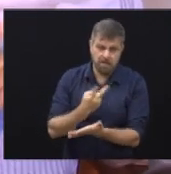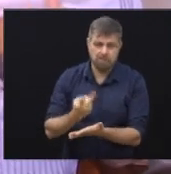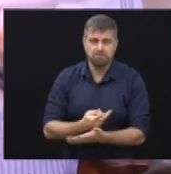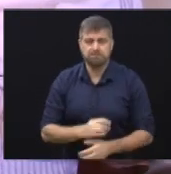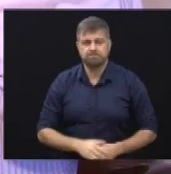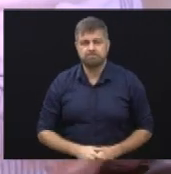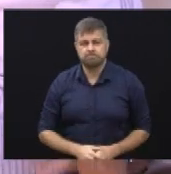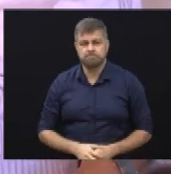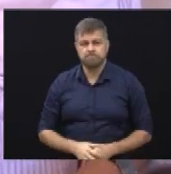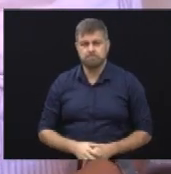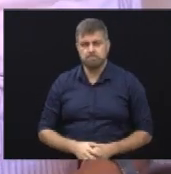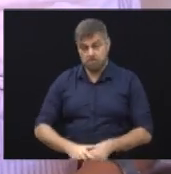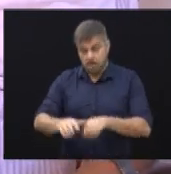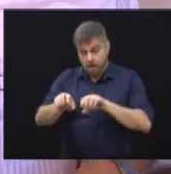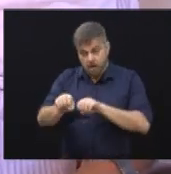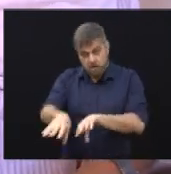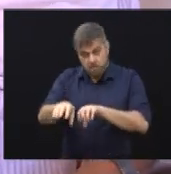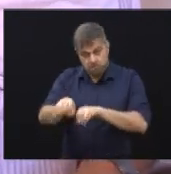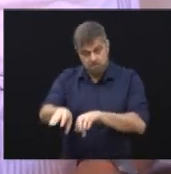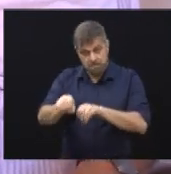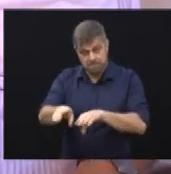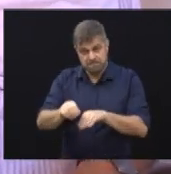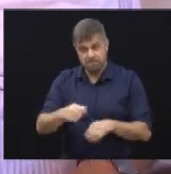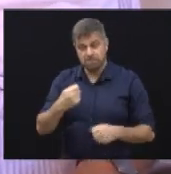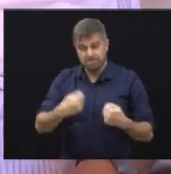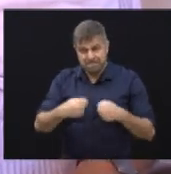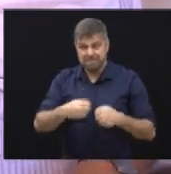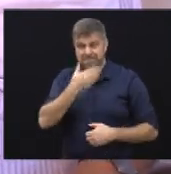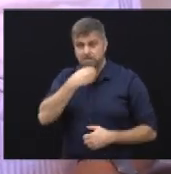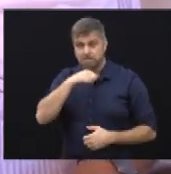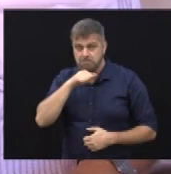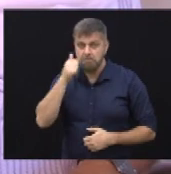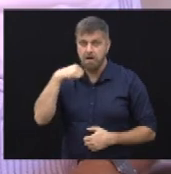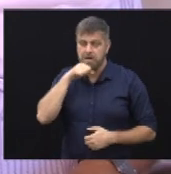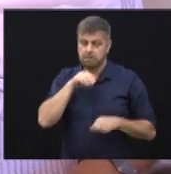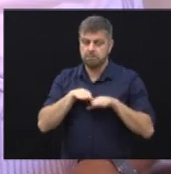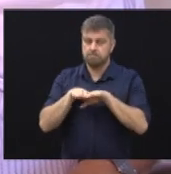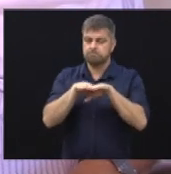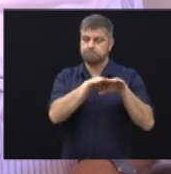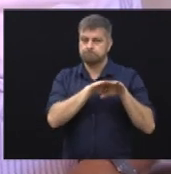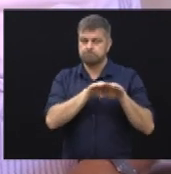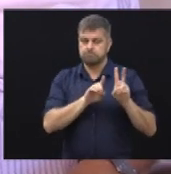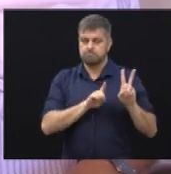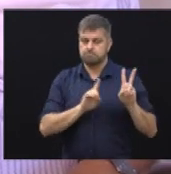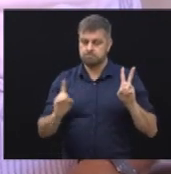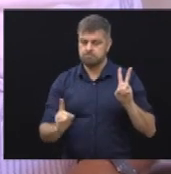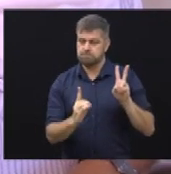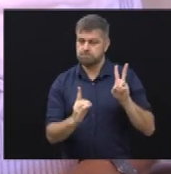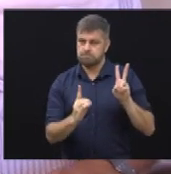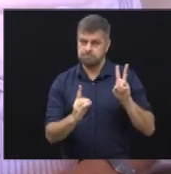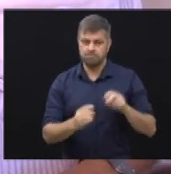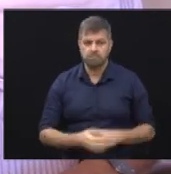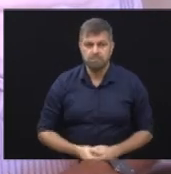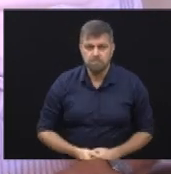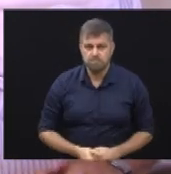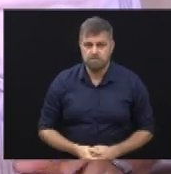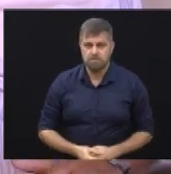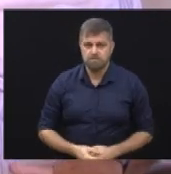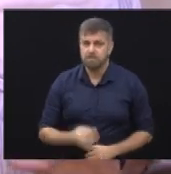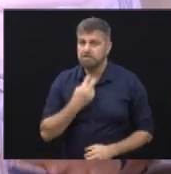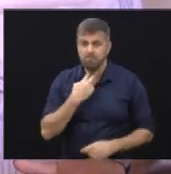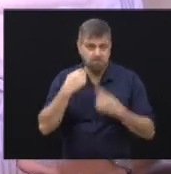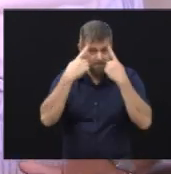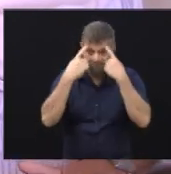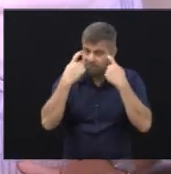Mas uma educação em que, né, a harmonia deve ser preservada é a principal.